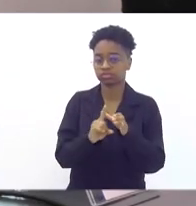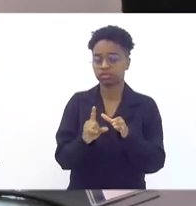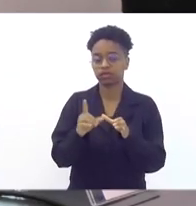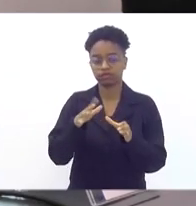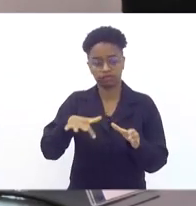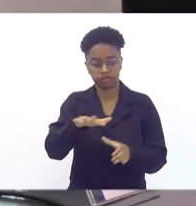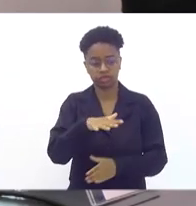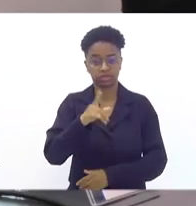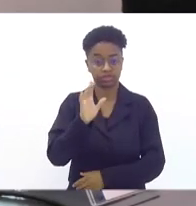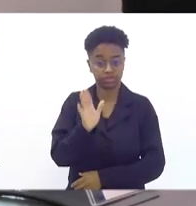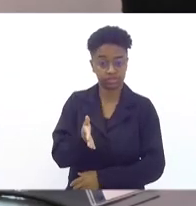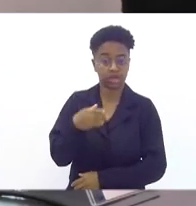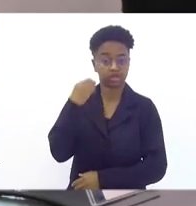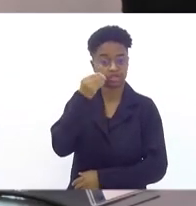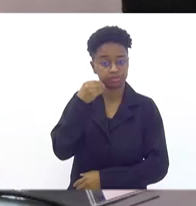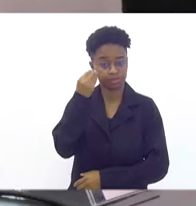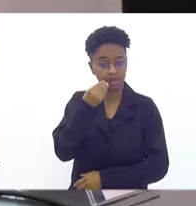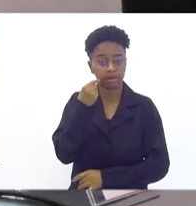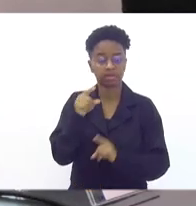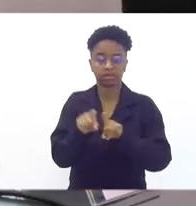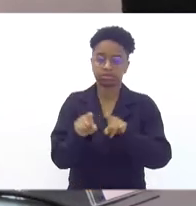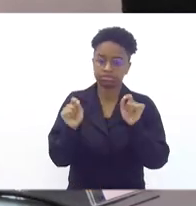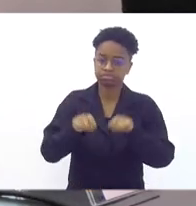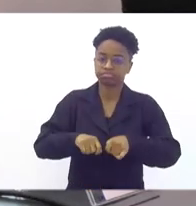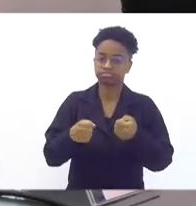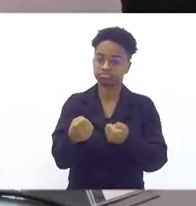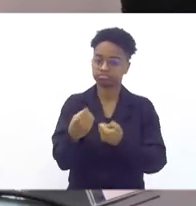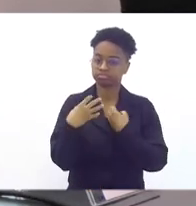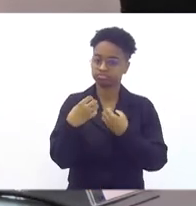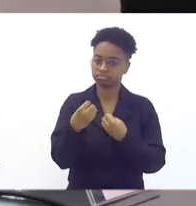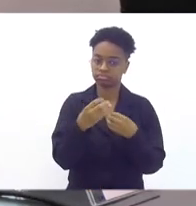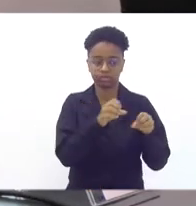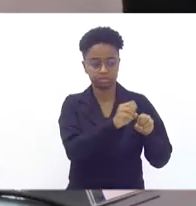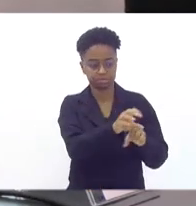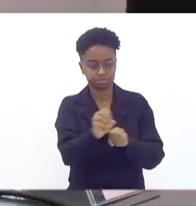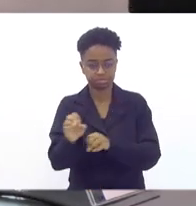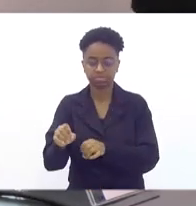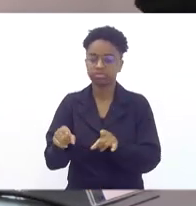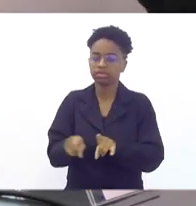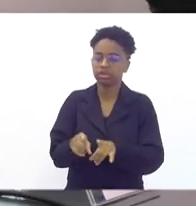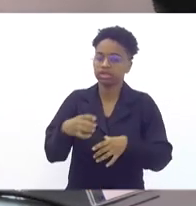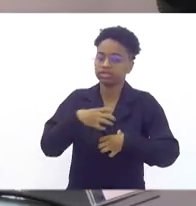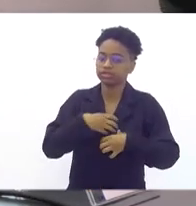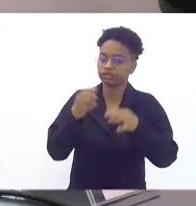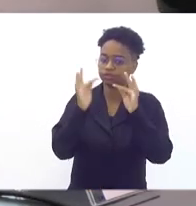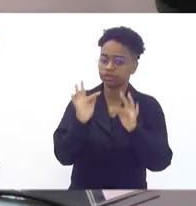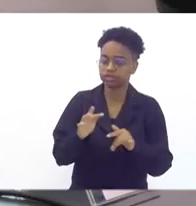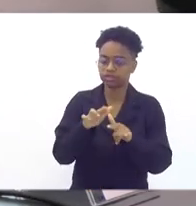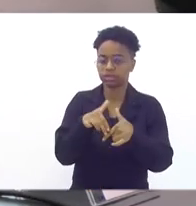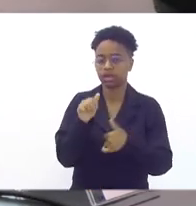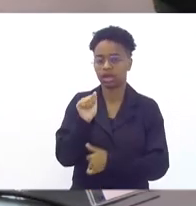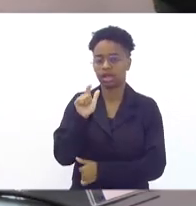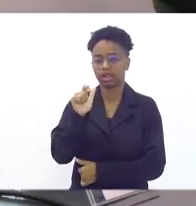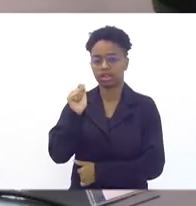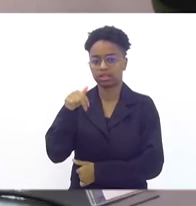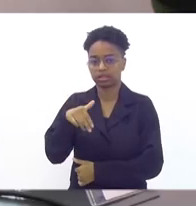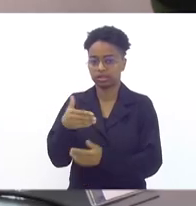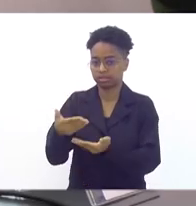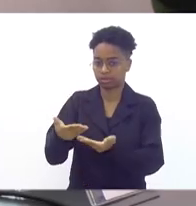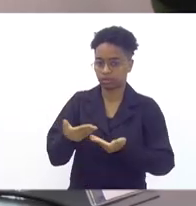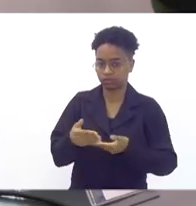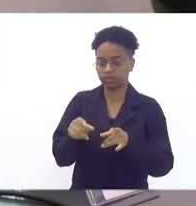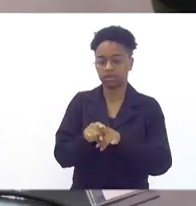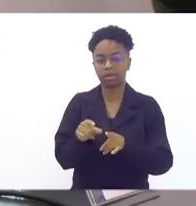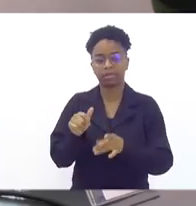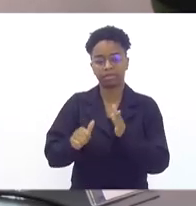já tem experiência que podem nos ensinar também e fico muito feliz com o convite de Alan que né Deputado Alan também